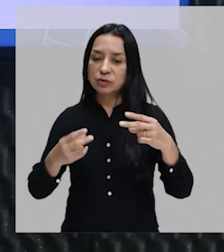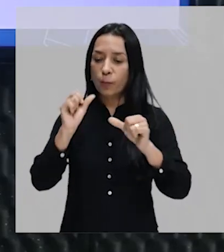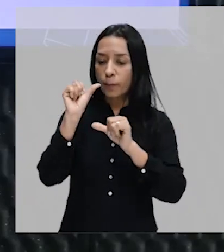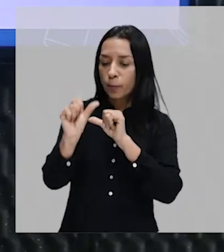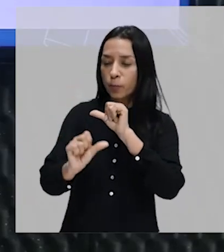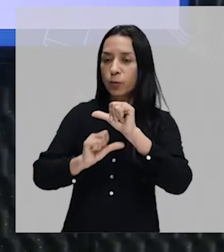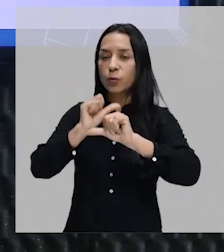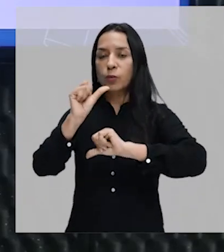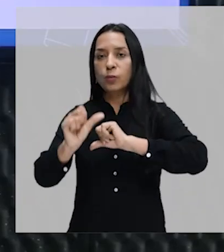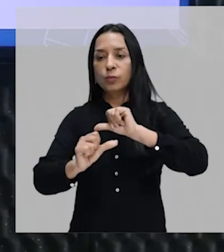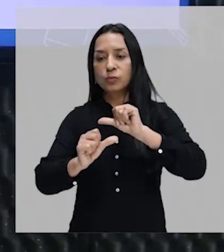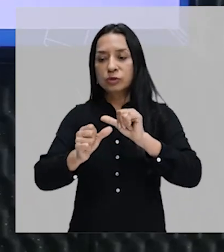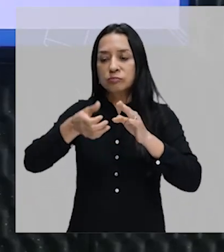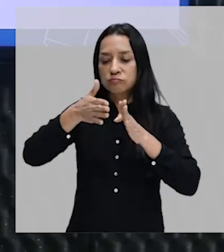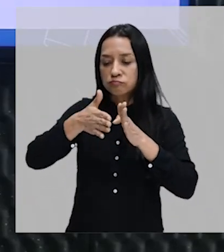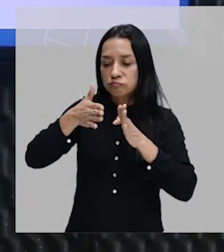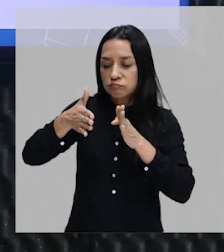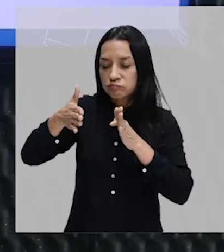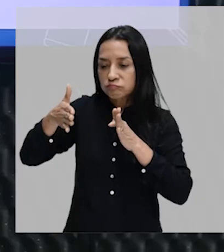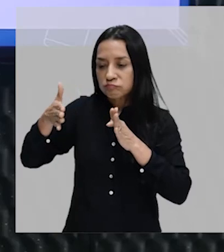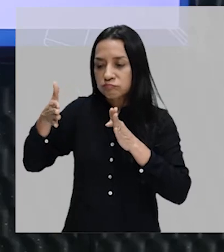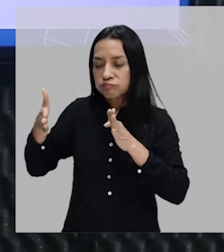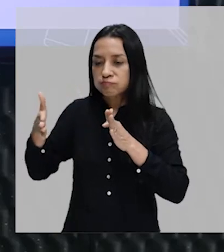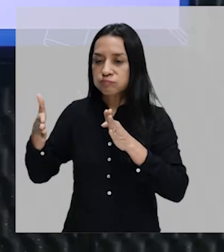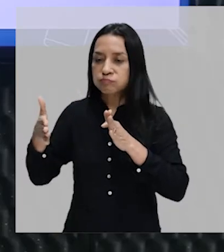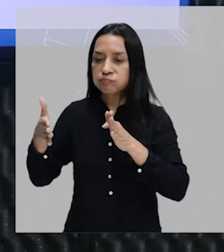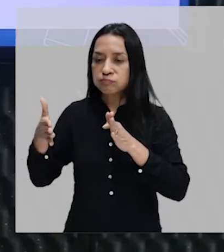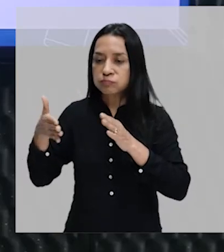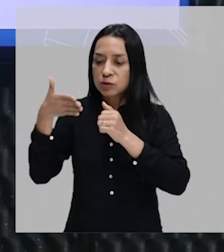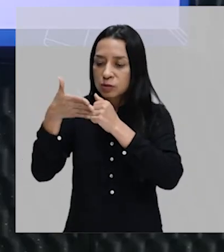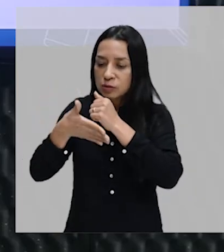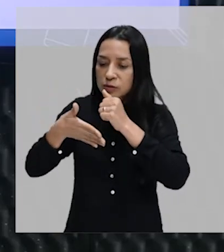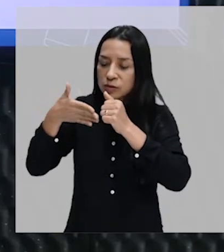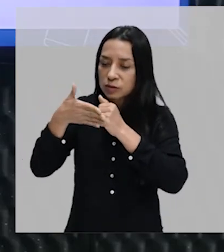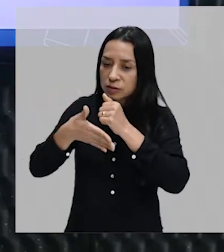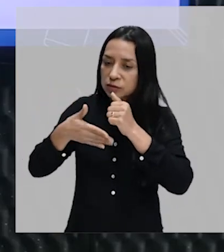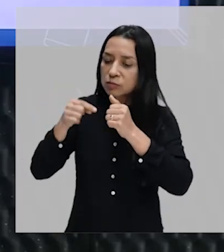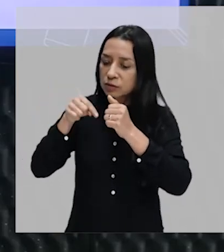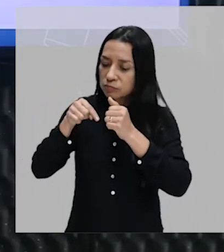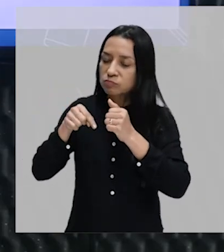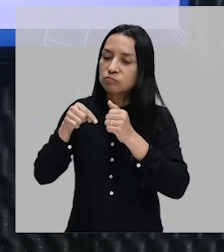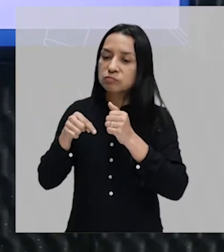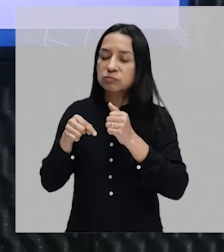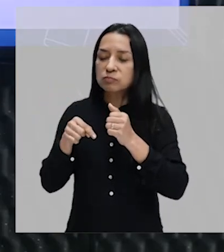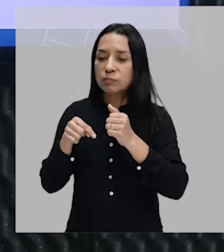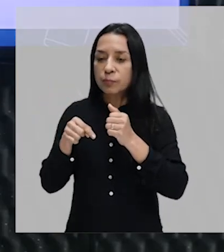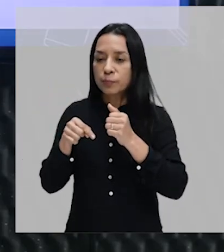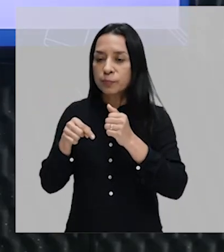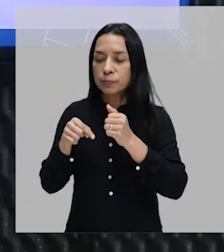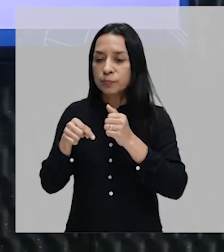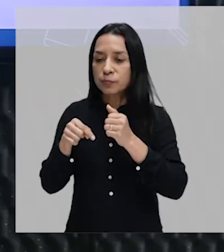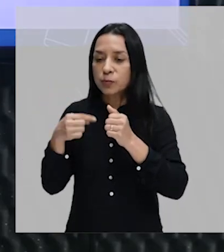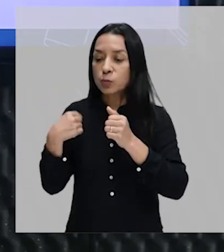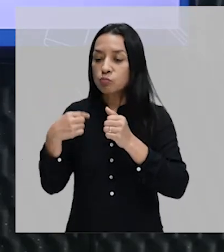alteração na sequência das bases nitrogenadas que estão ali no nosso gene. Isso